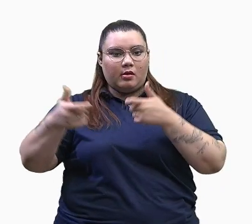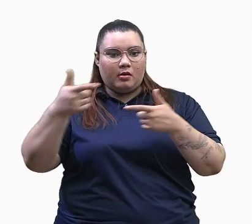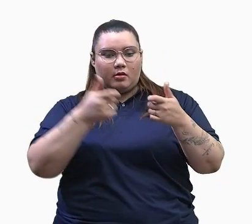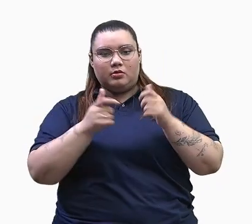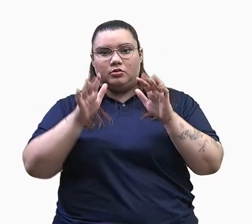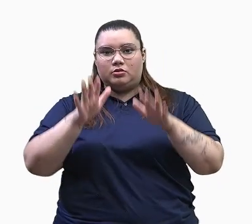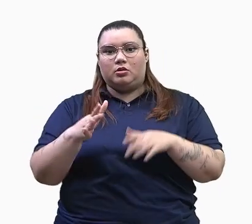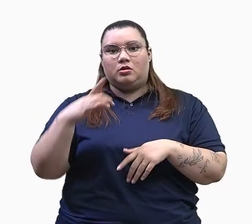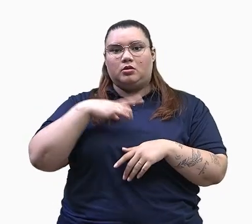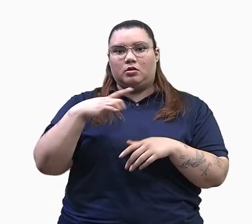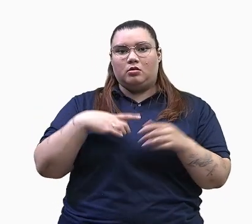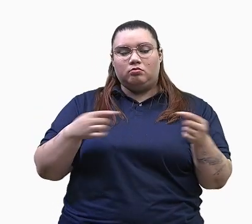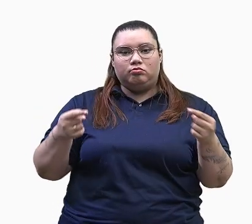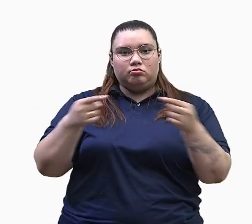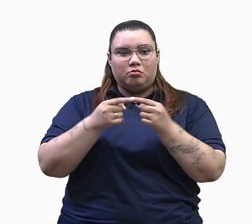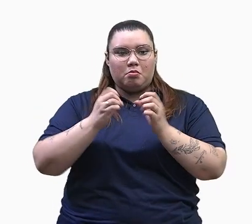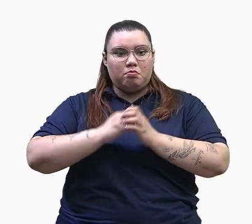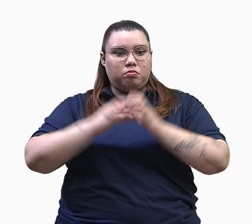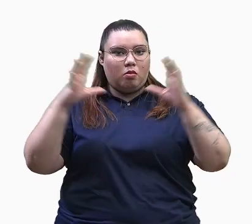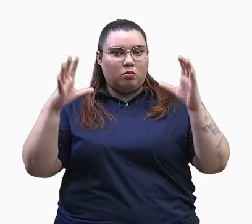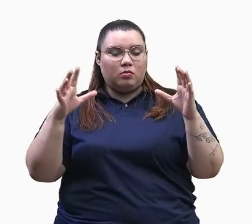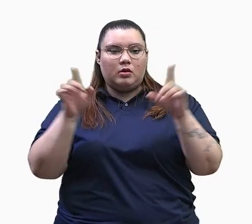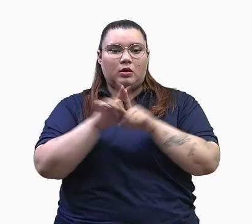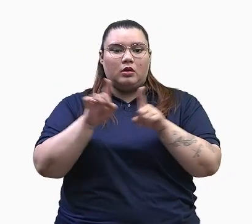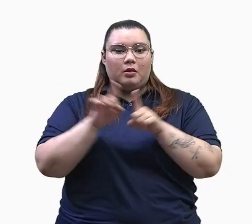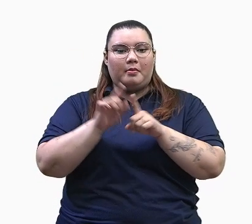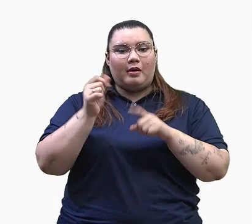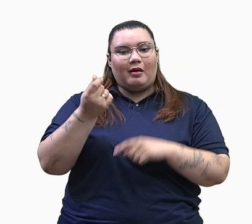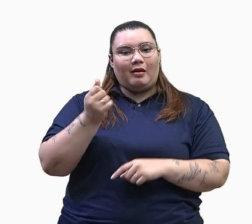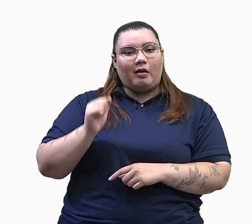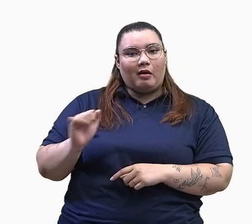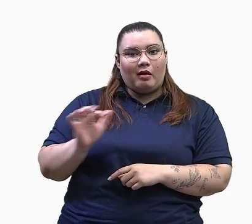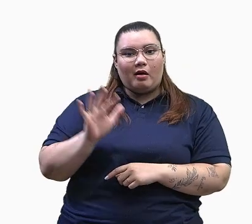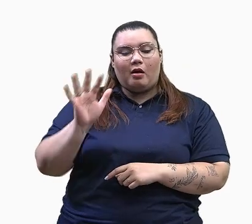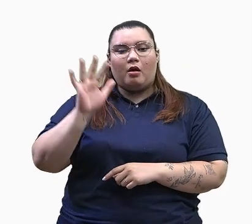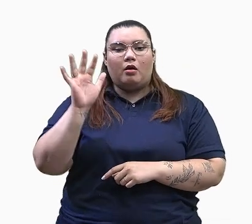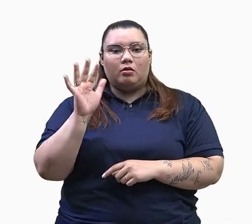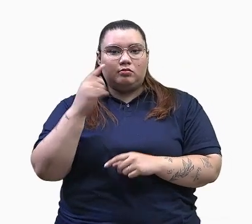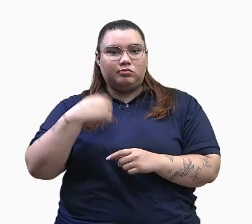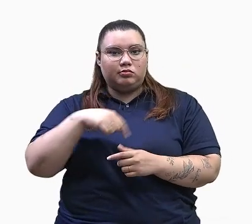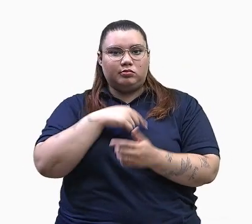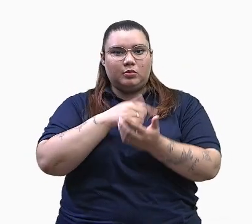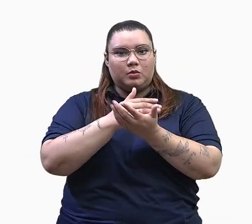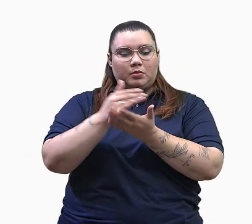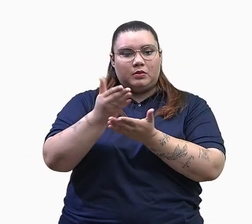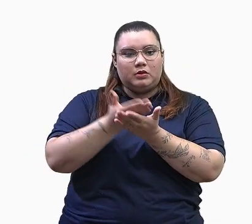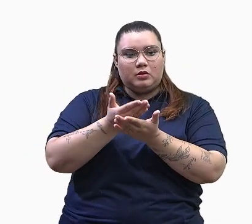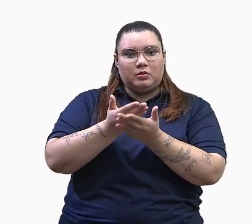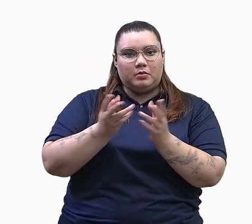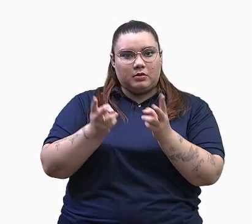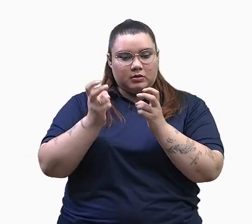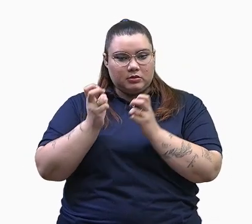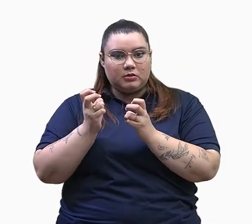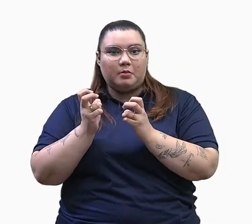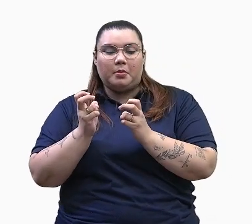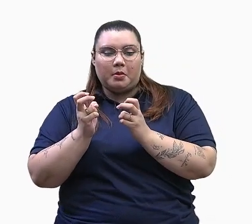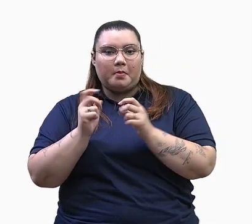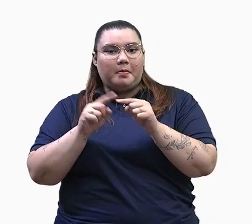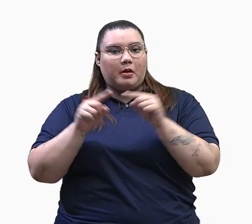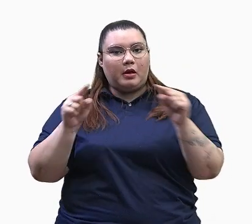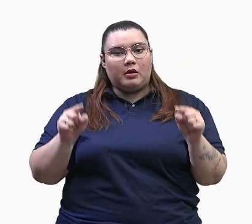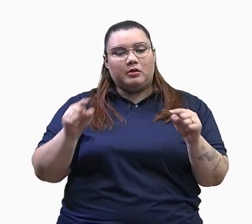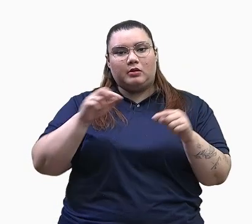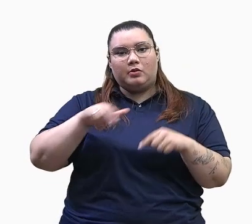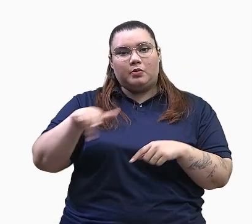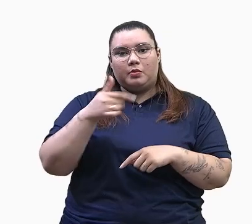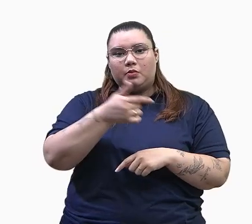tivemos, né, com a bomba atômica. O alto custo inicial, né, a gente viu lá no início, um baixo custo, mas não